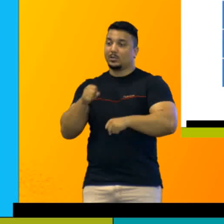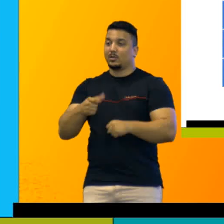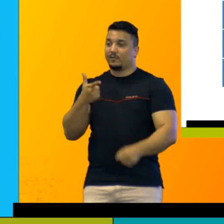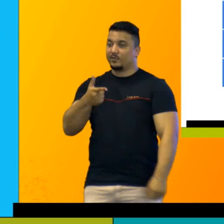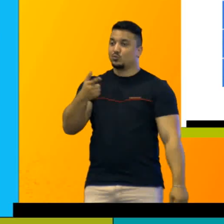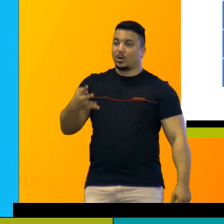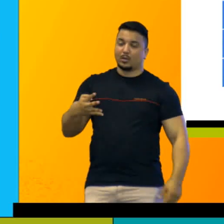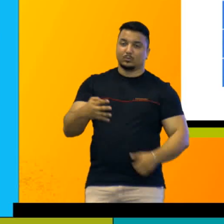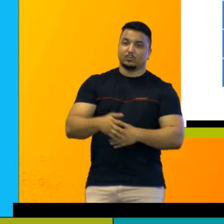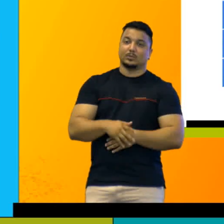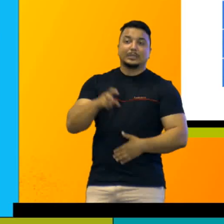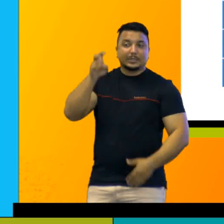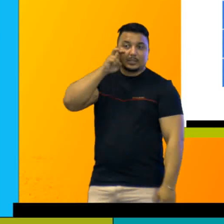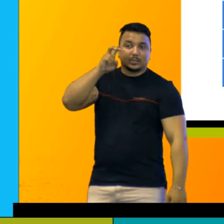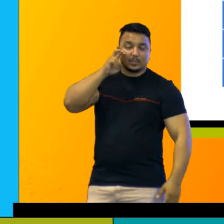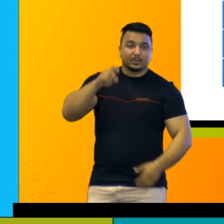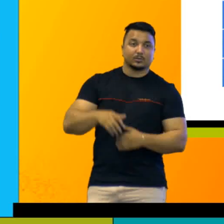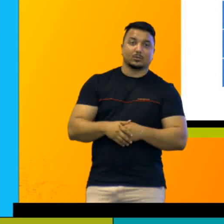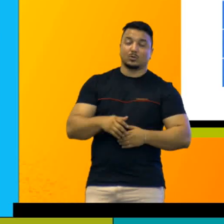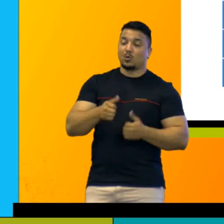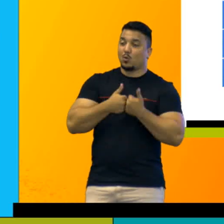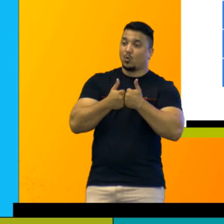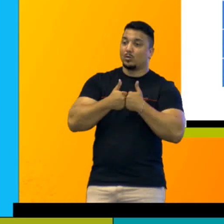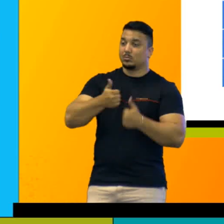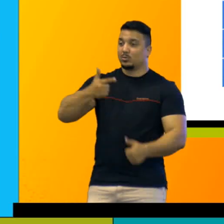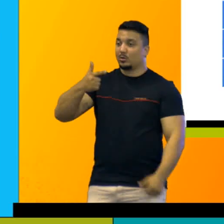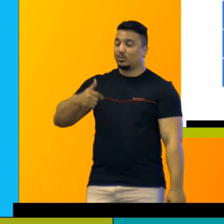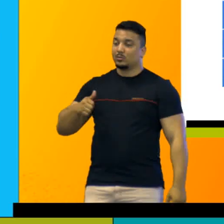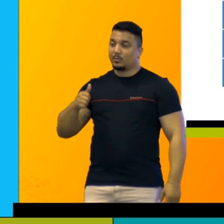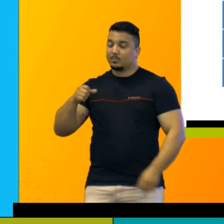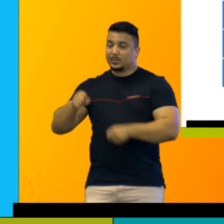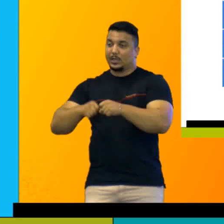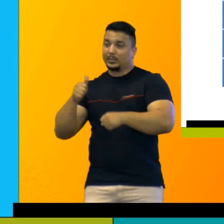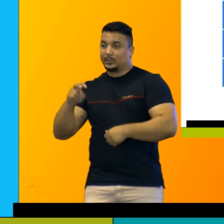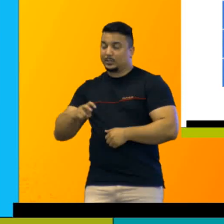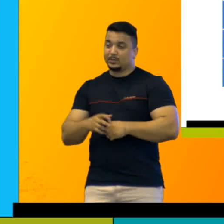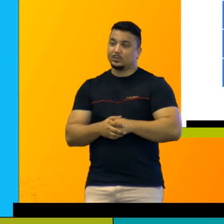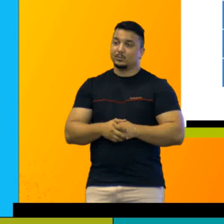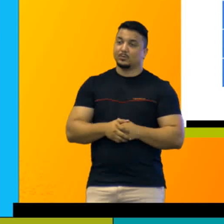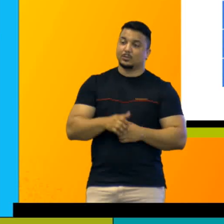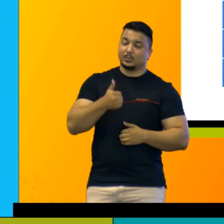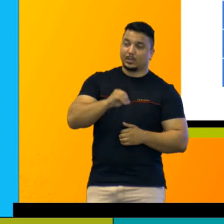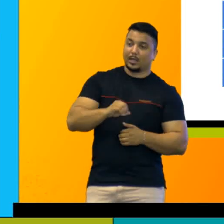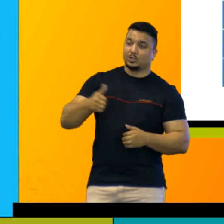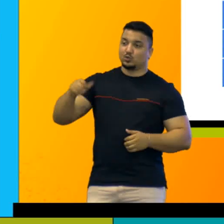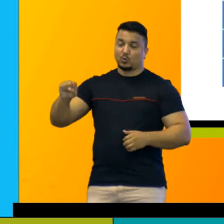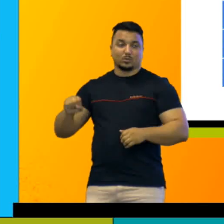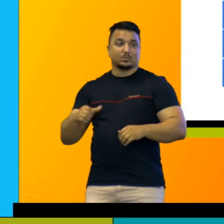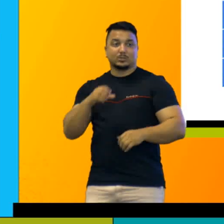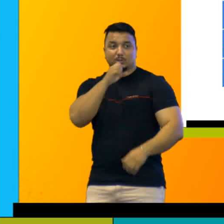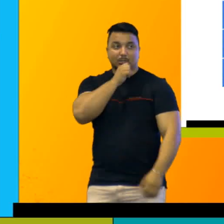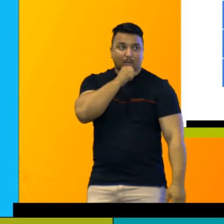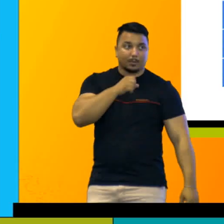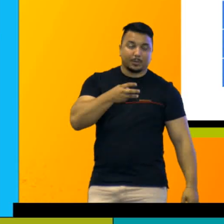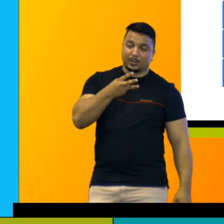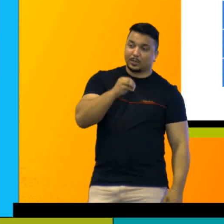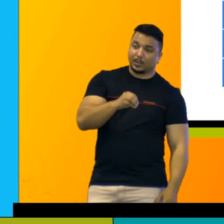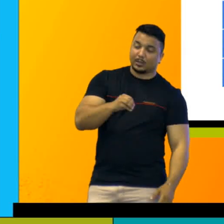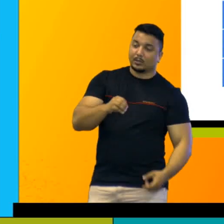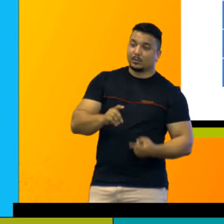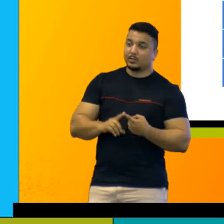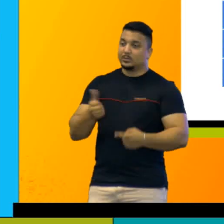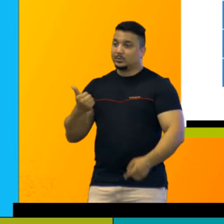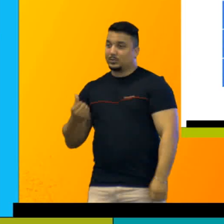vai a 24. Na quinta, o ônibus vai a 12, a bicicleta a 15. Na sexta, 10 e 18. No sábado, 30